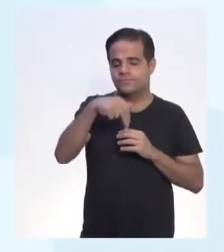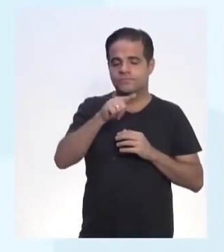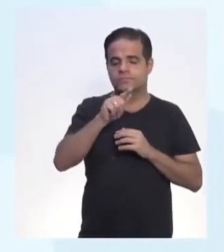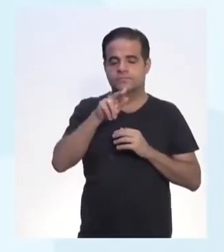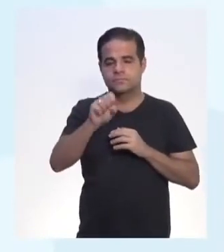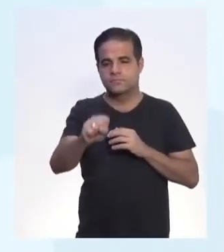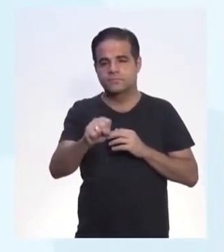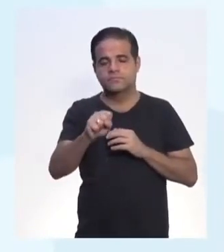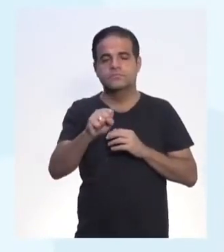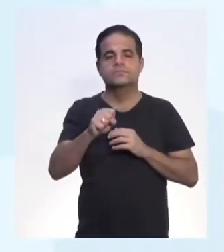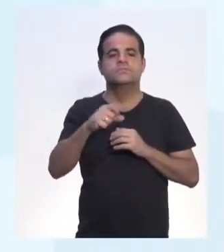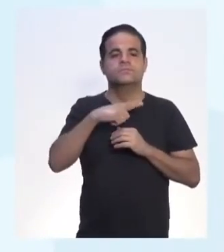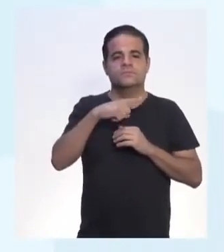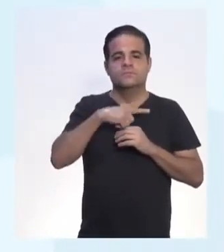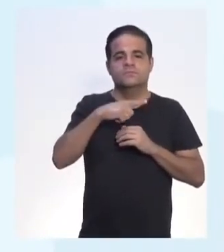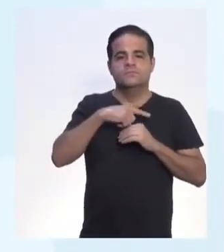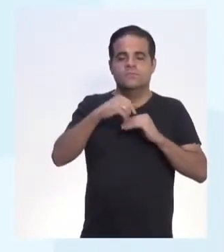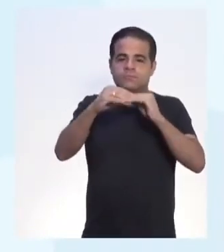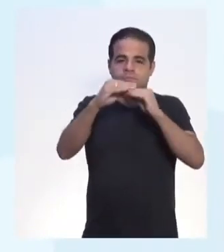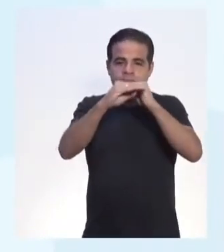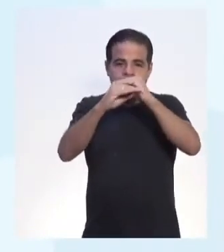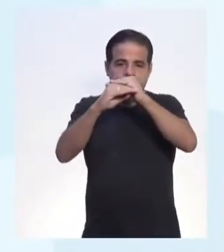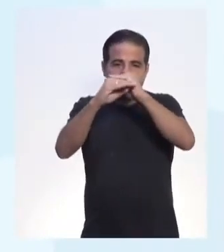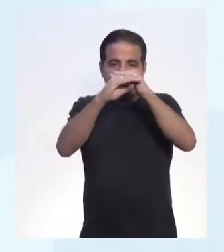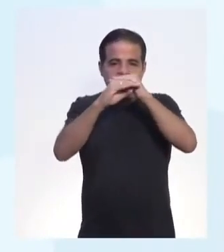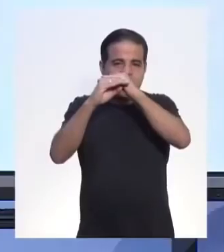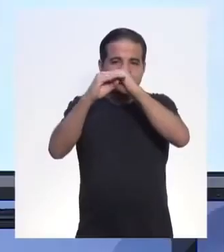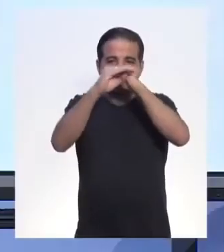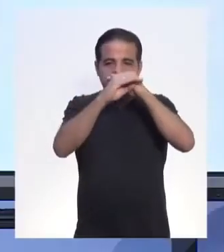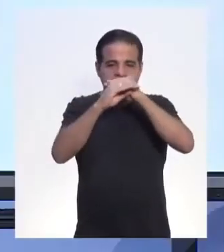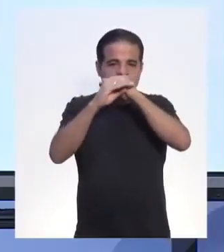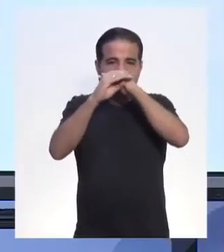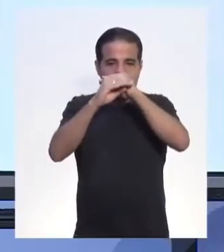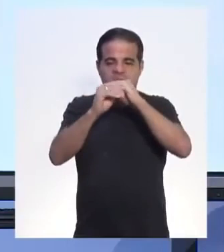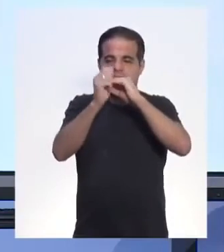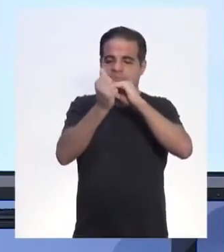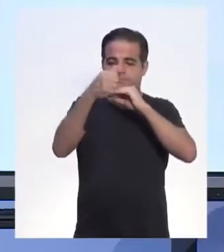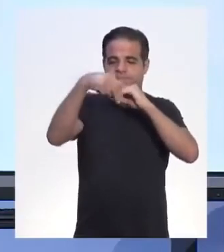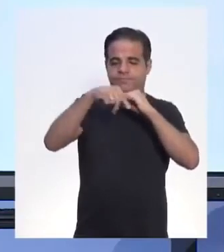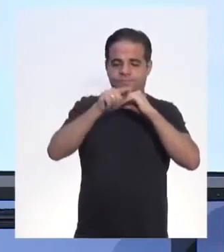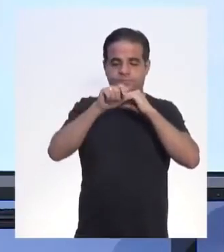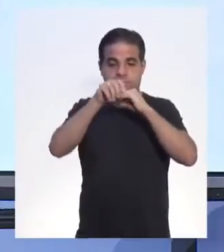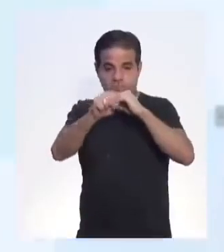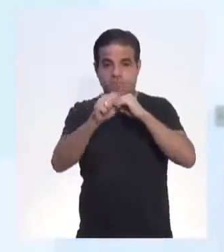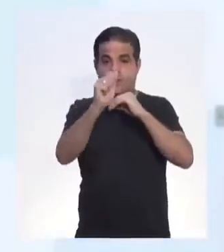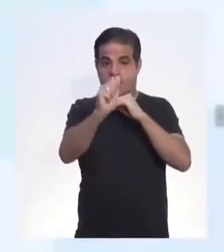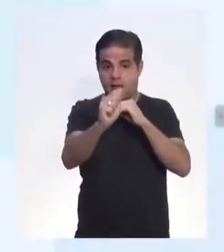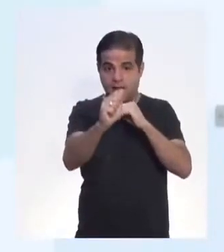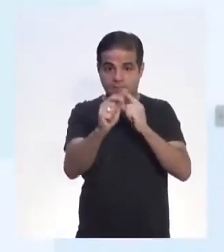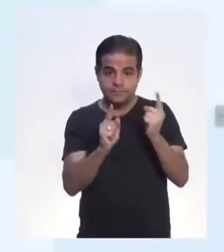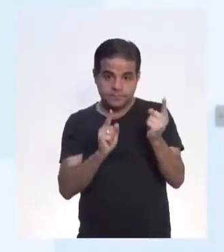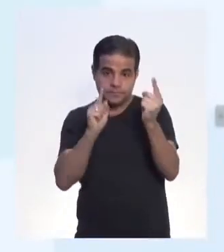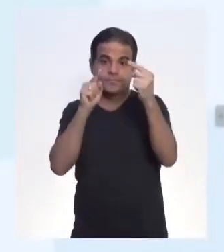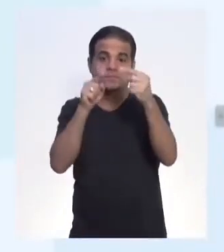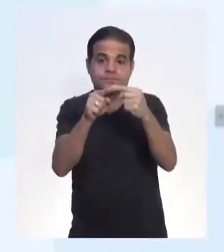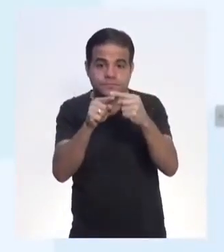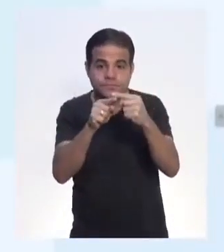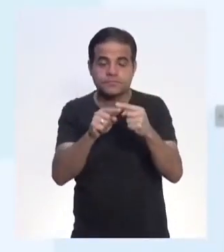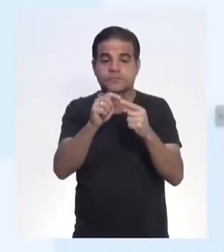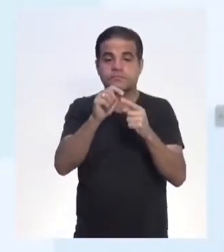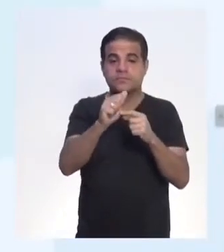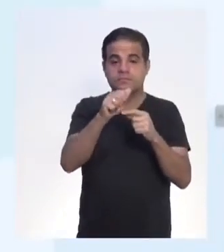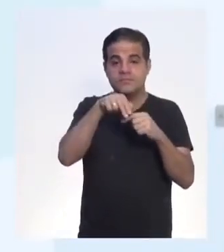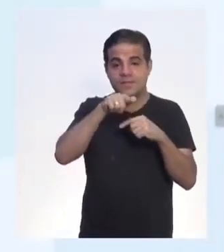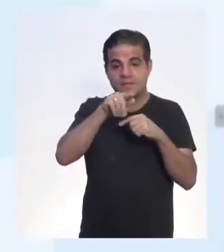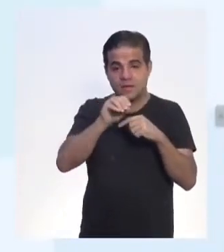que basicamente têm a sua correspondência. Então, de novo, o ângulo A é correspondente ao ângulo